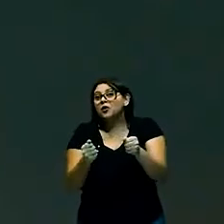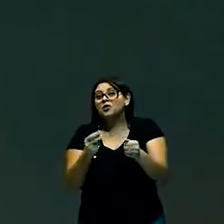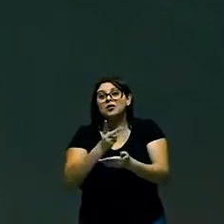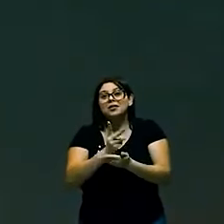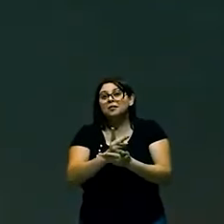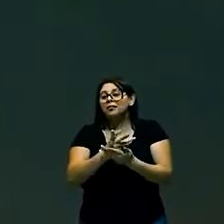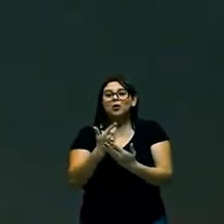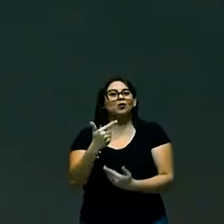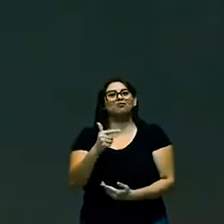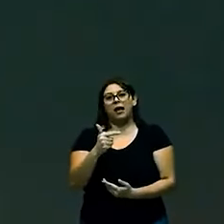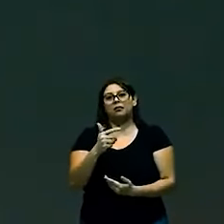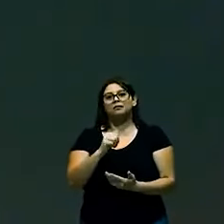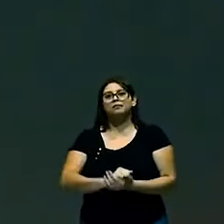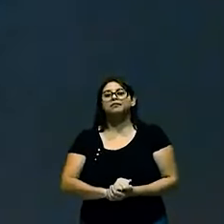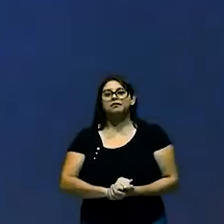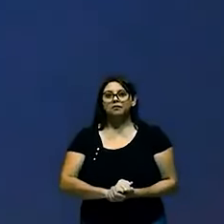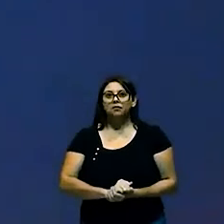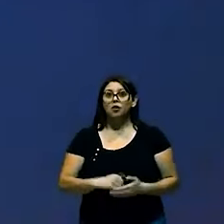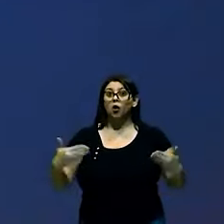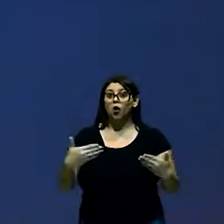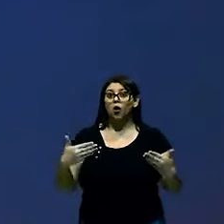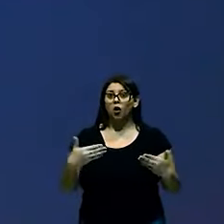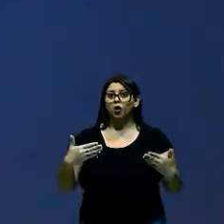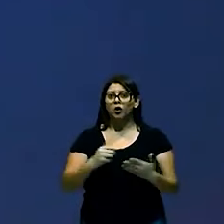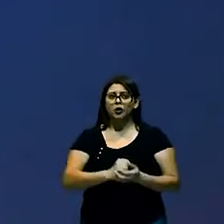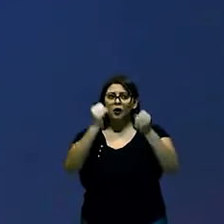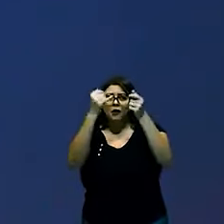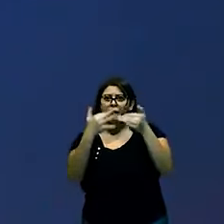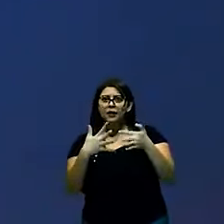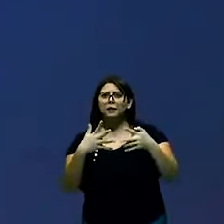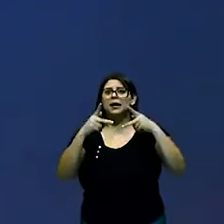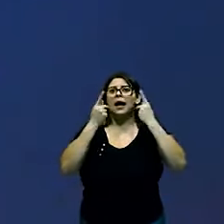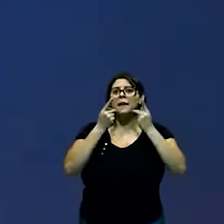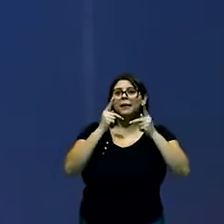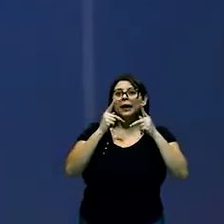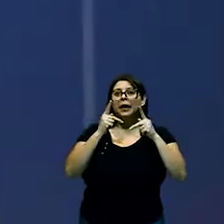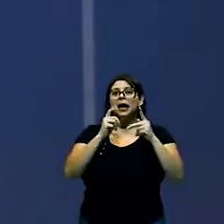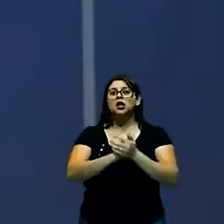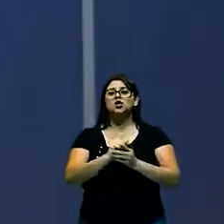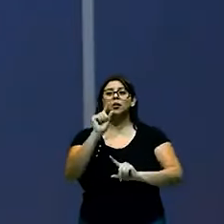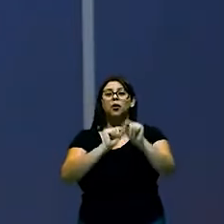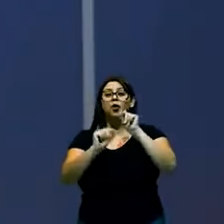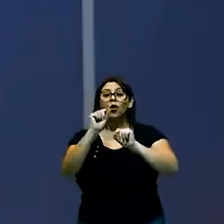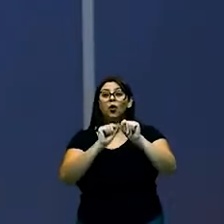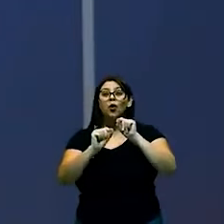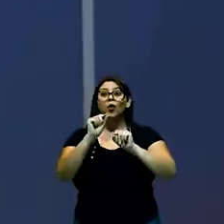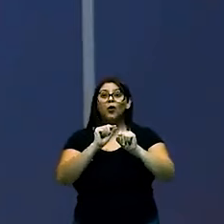da igreja, mas eu vim falar da reforma, daquela que ficou conhecida como a